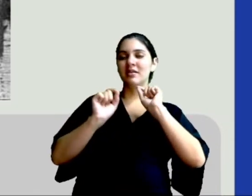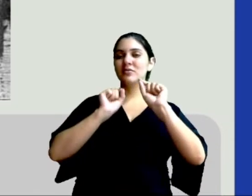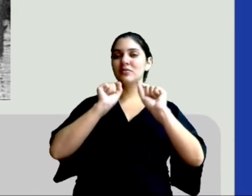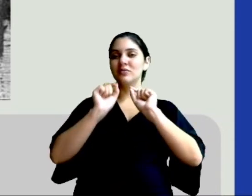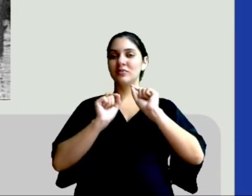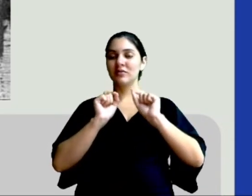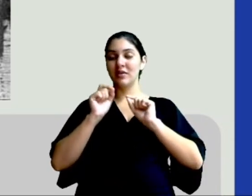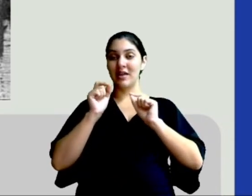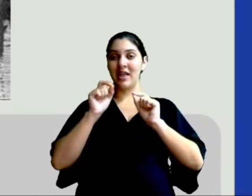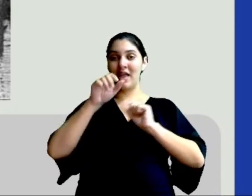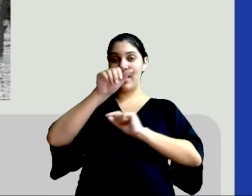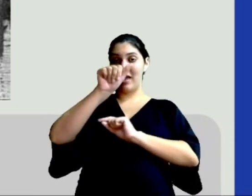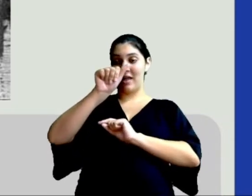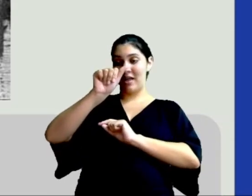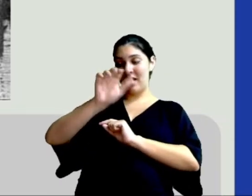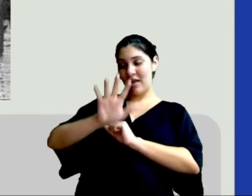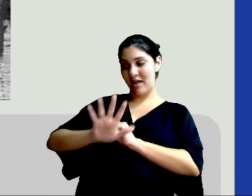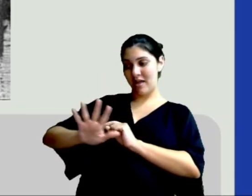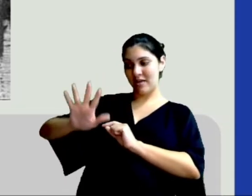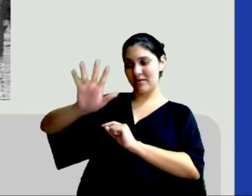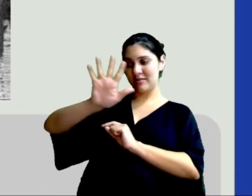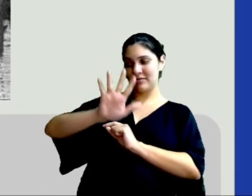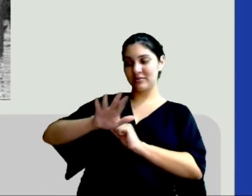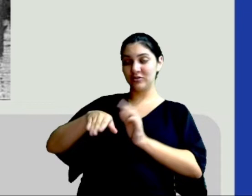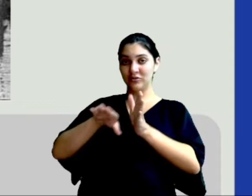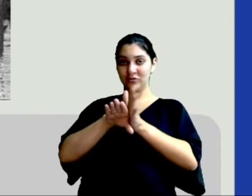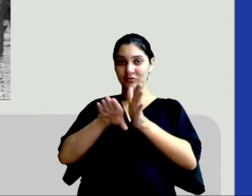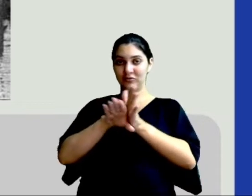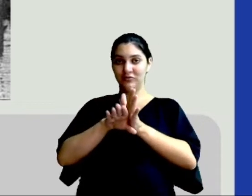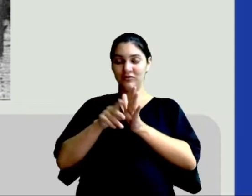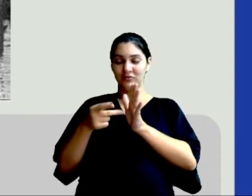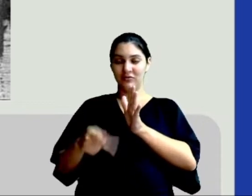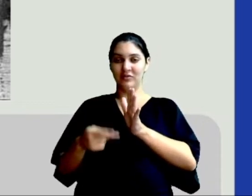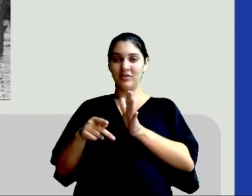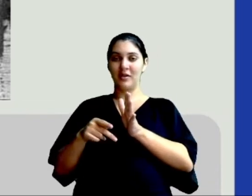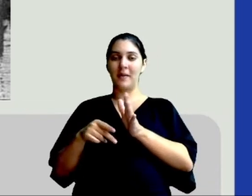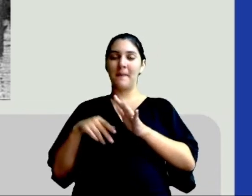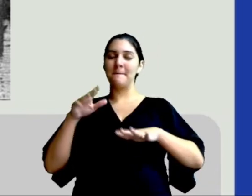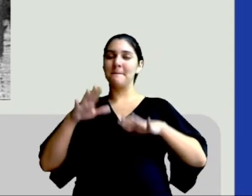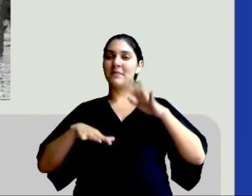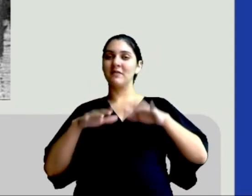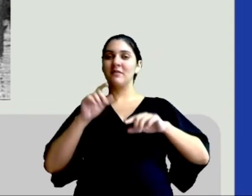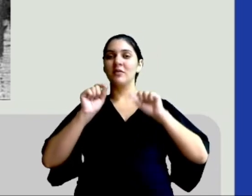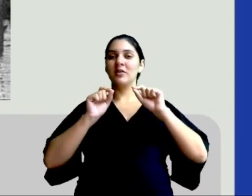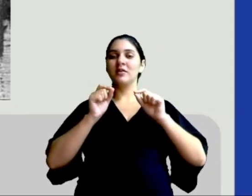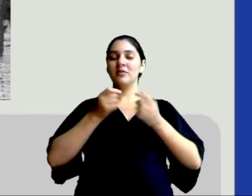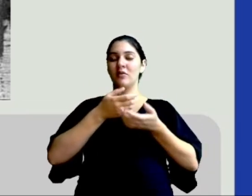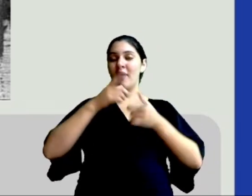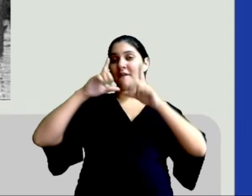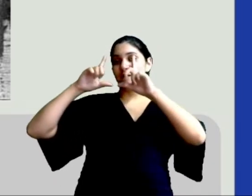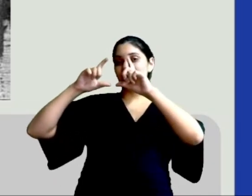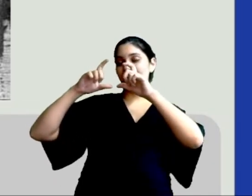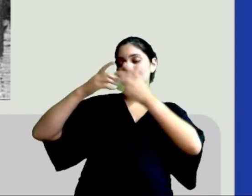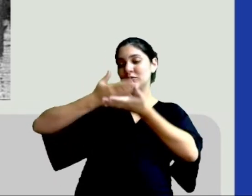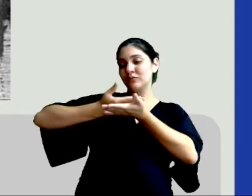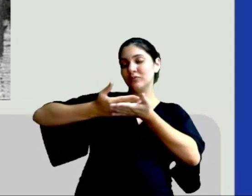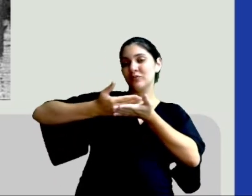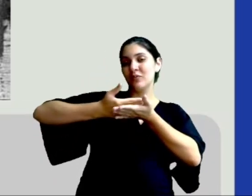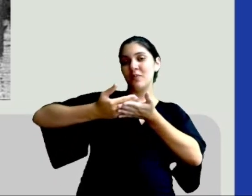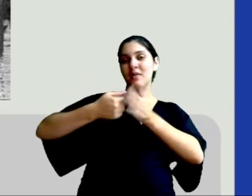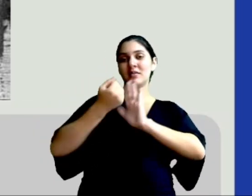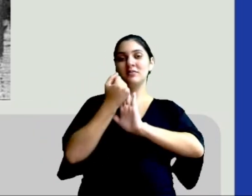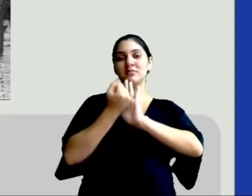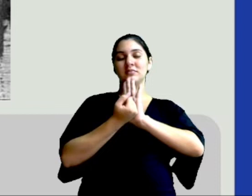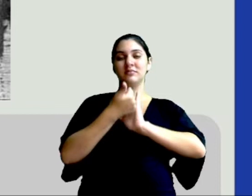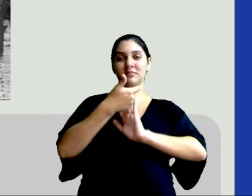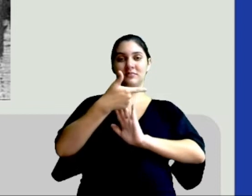são asiáticos, que estão chegando, provavelmente uma foto do início ali do século